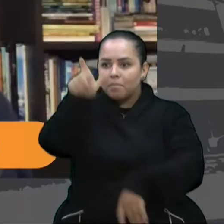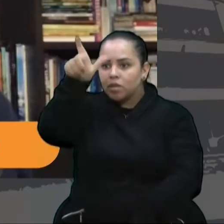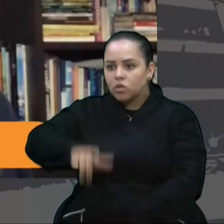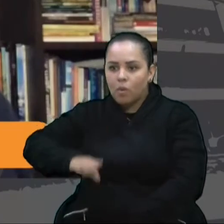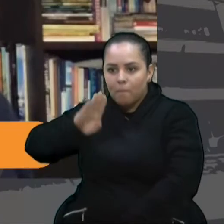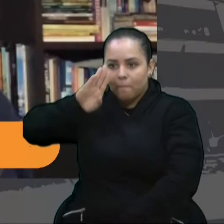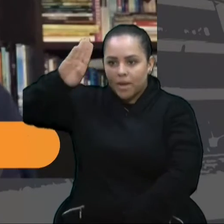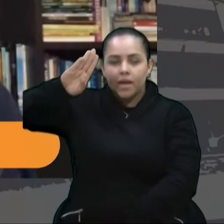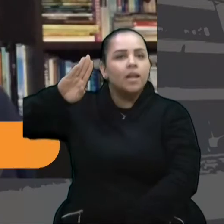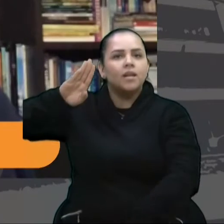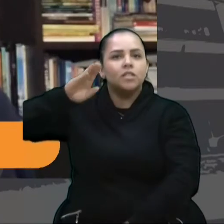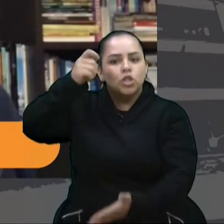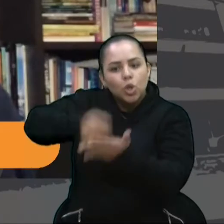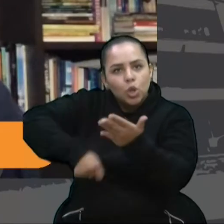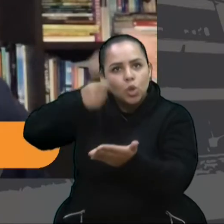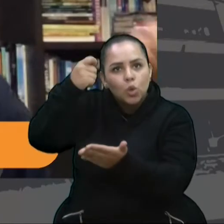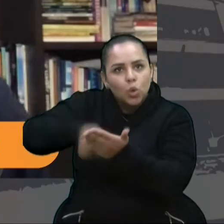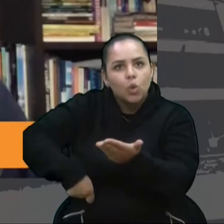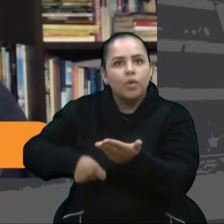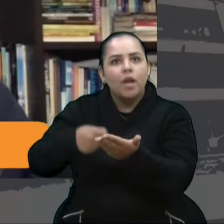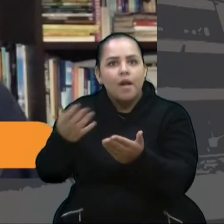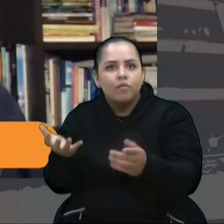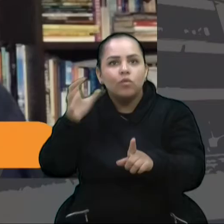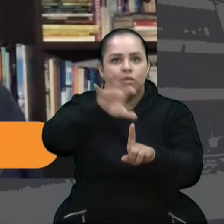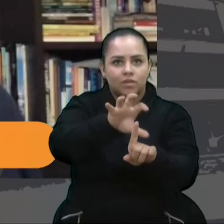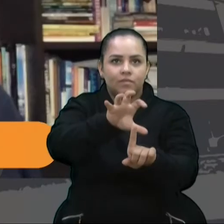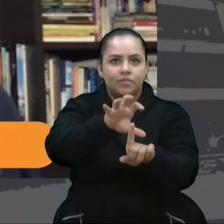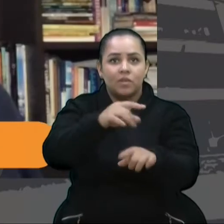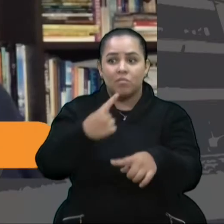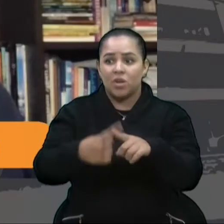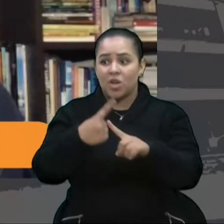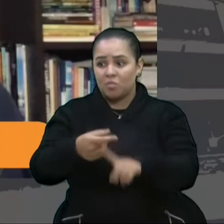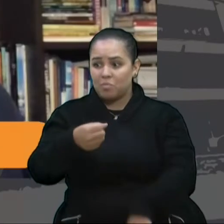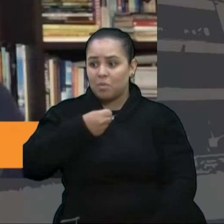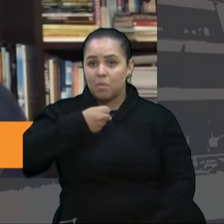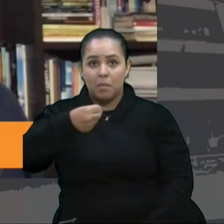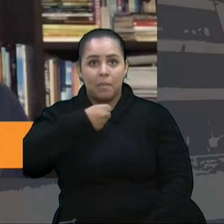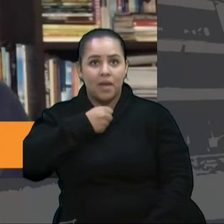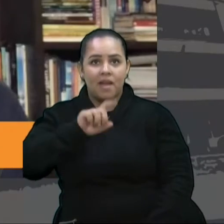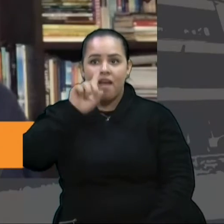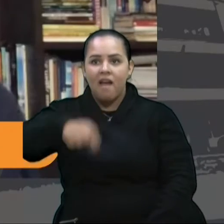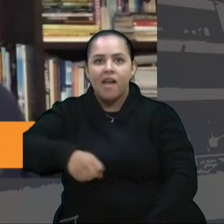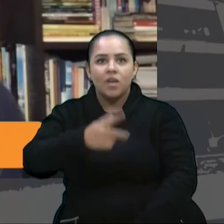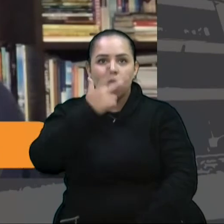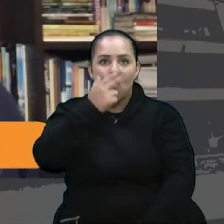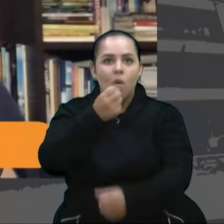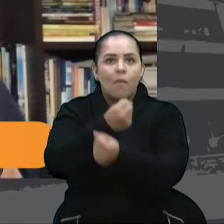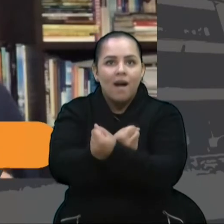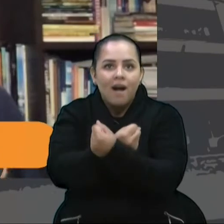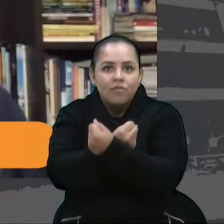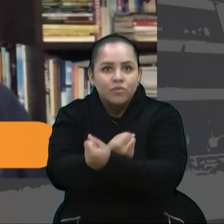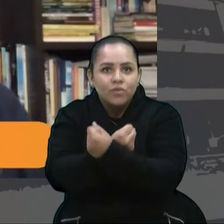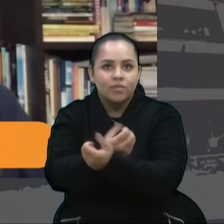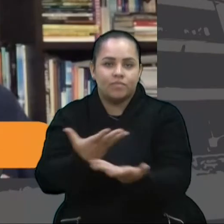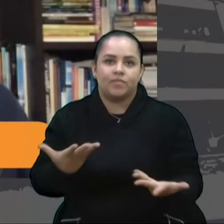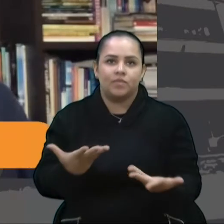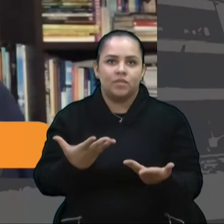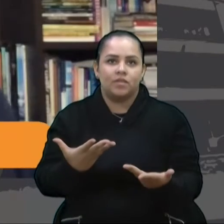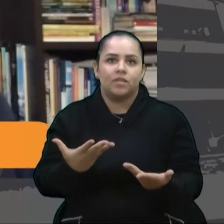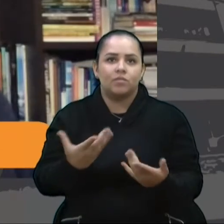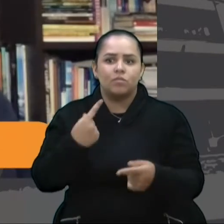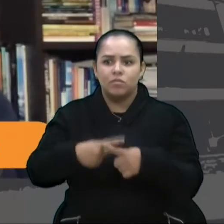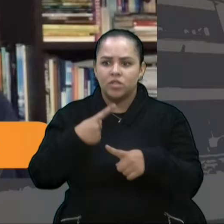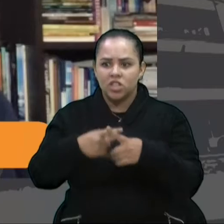jornalista. Não, a missão do jornalista é ser escravo do fato, não é fazer factoide. Chega um ponto